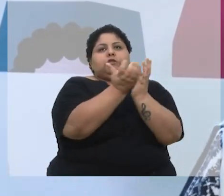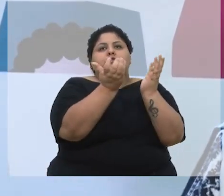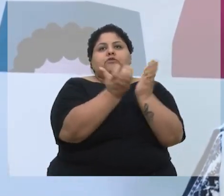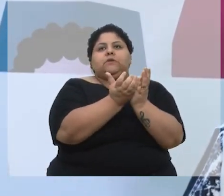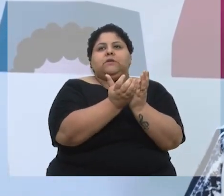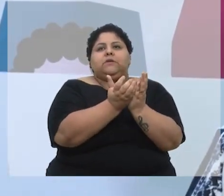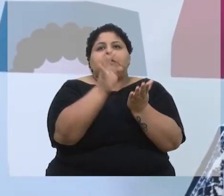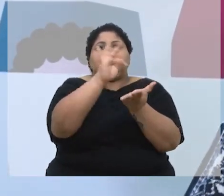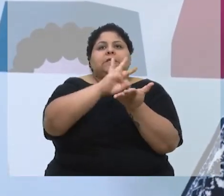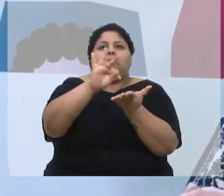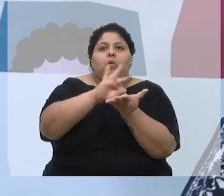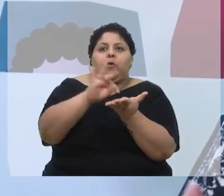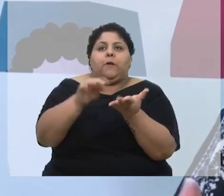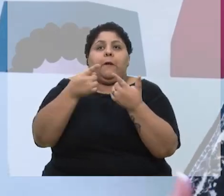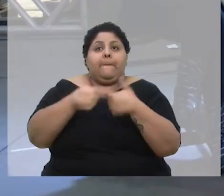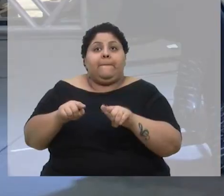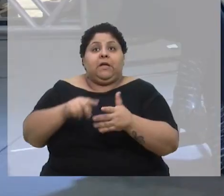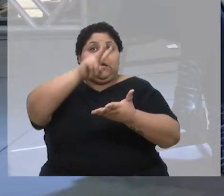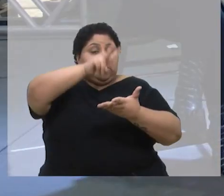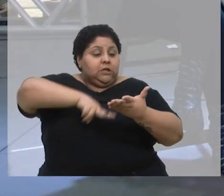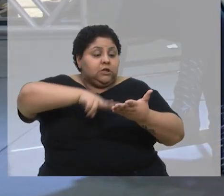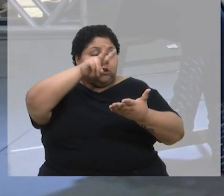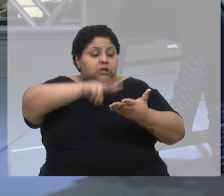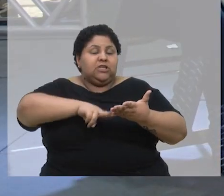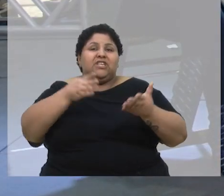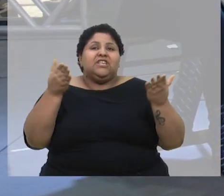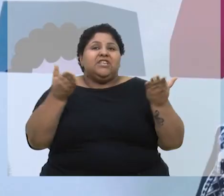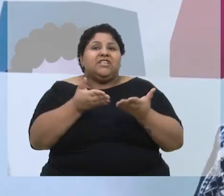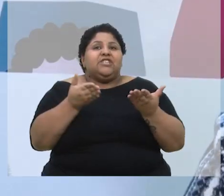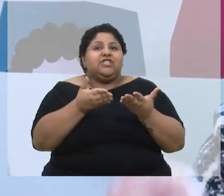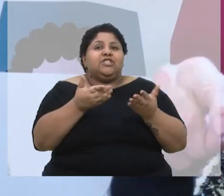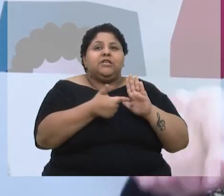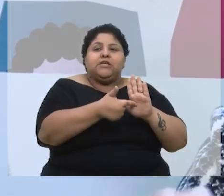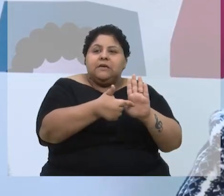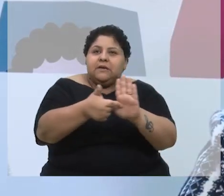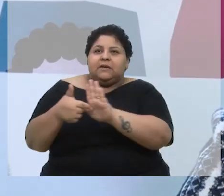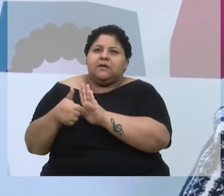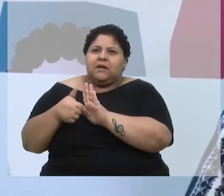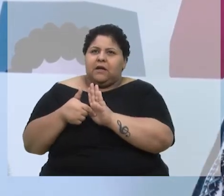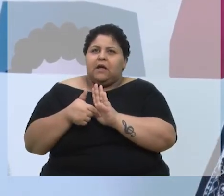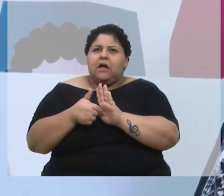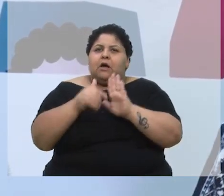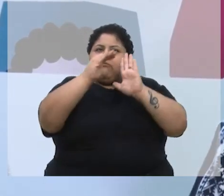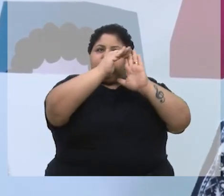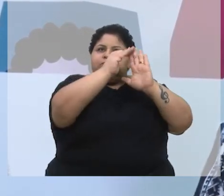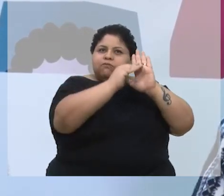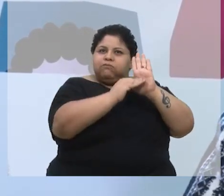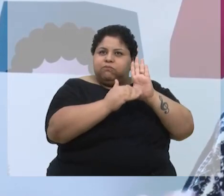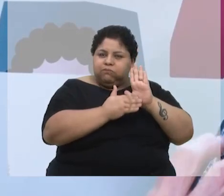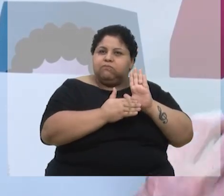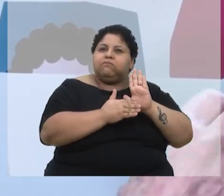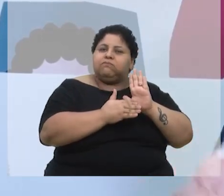pesquisa. Normalmente é isso aí que constitui ensaio. Agora, para fazer literatura, a pessoa precisa